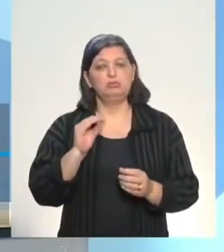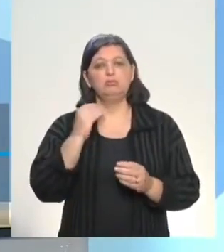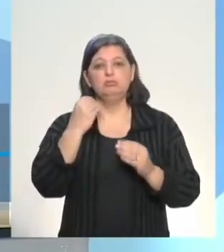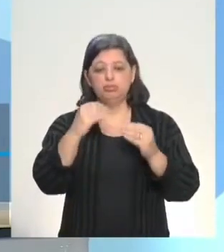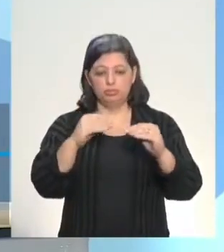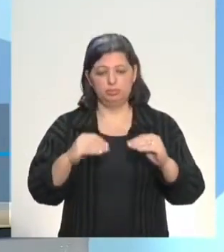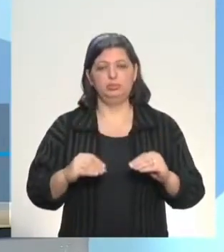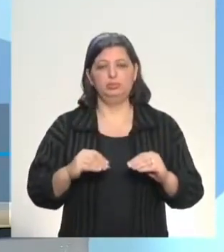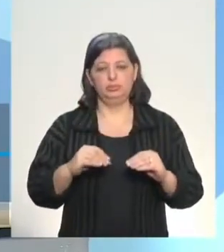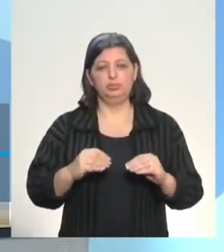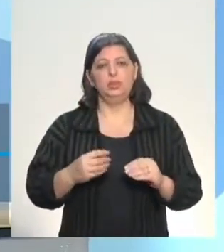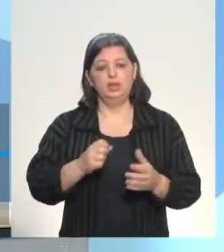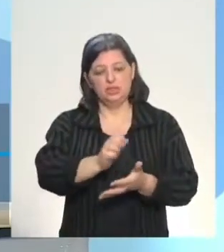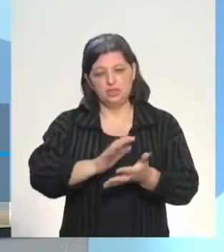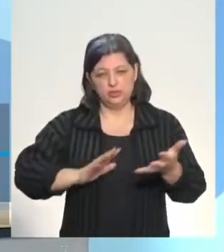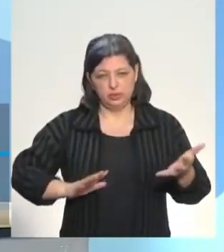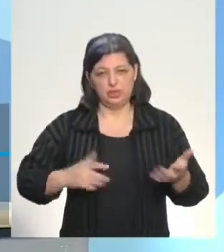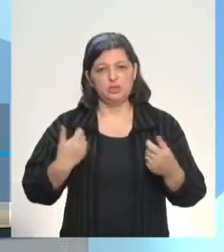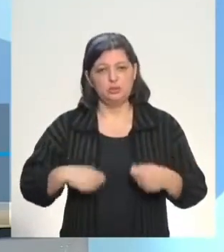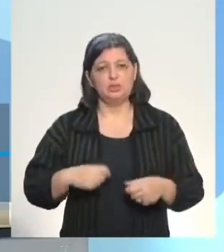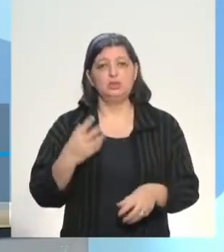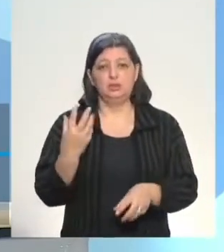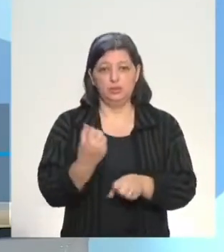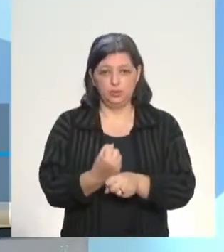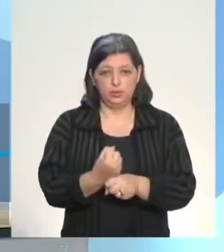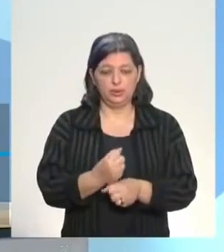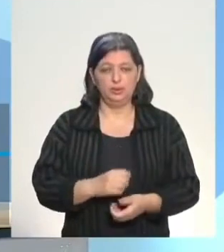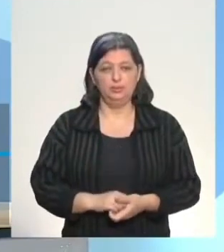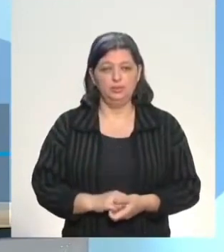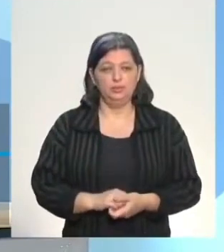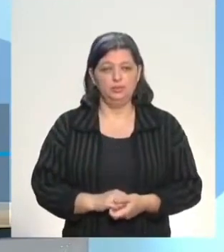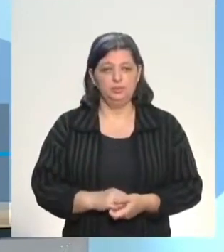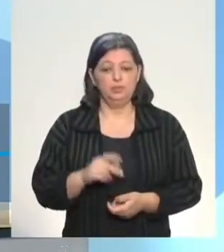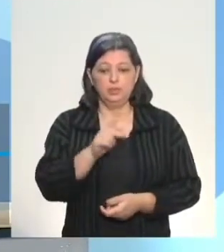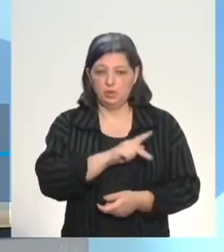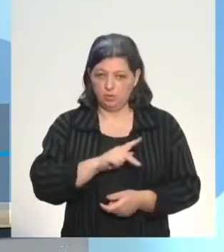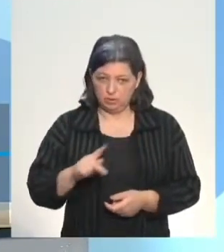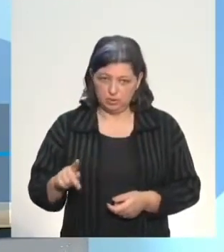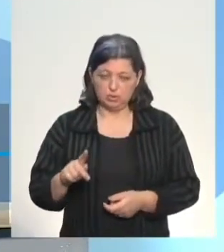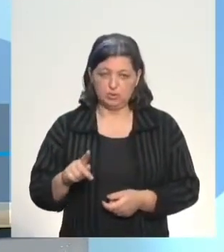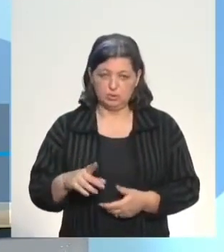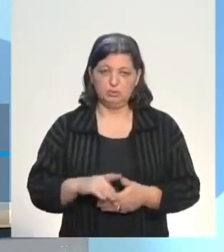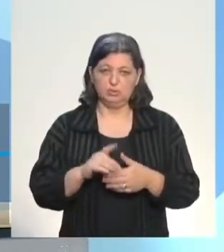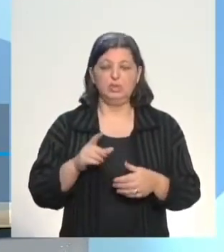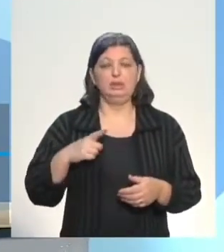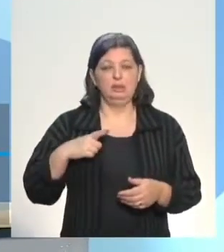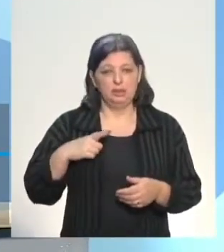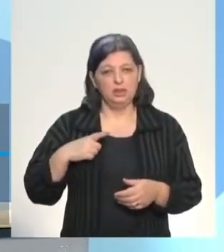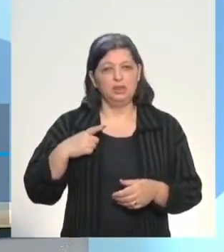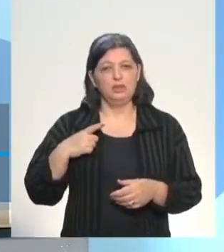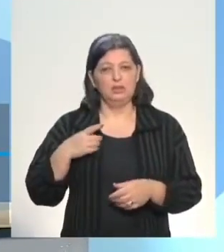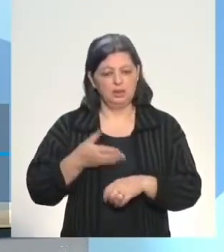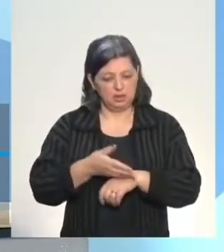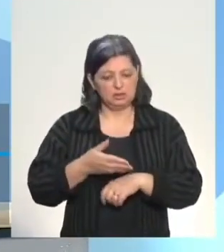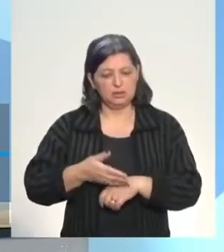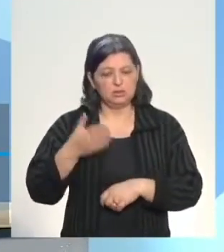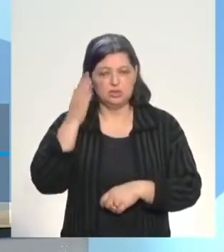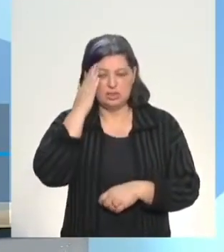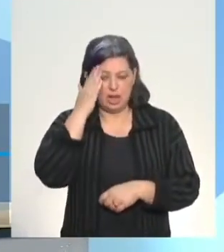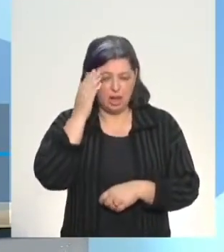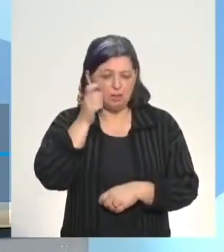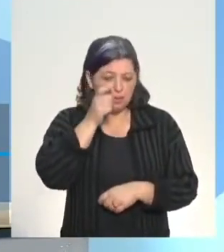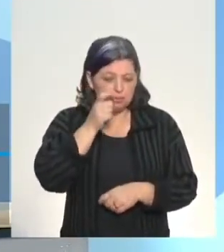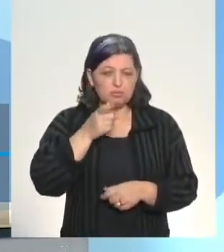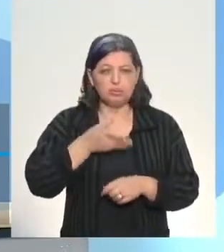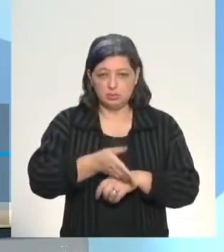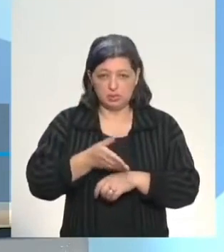conta presença, conta nota. O professor de vocês, aí titular, eles têm acesso de quem está fazendo e tem acesso a essas notas. Então, todo